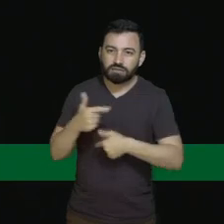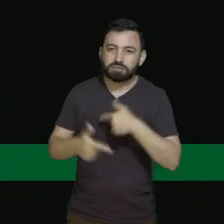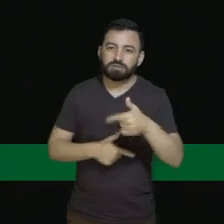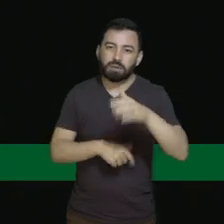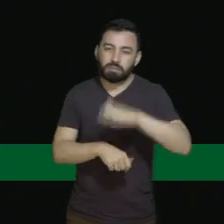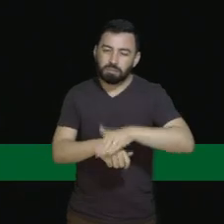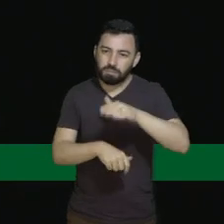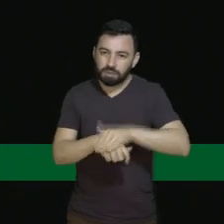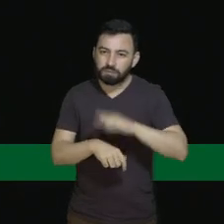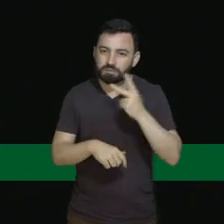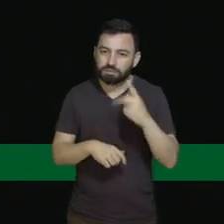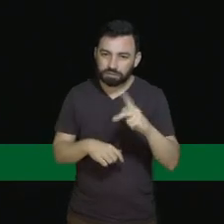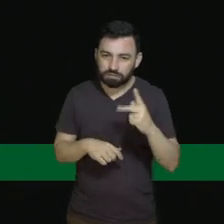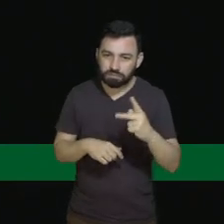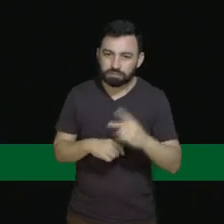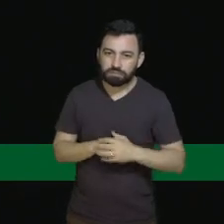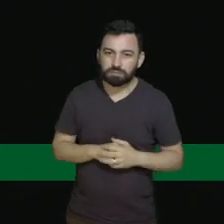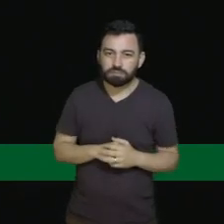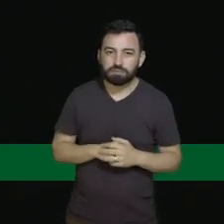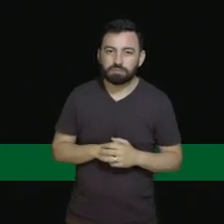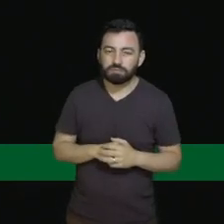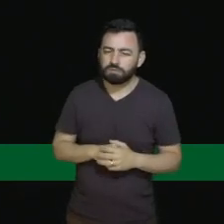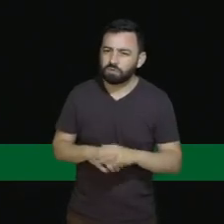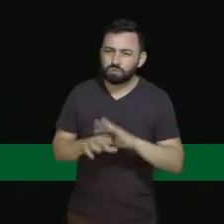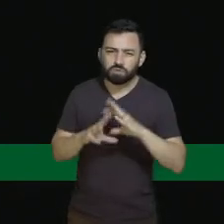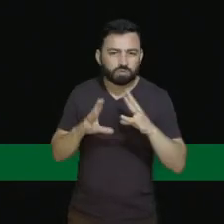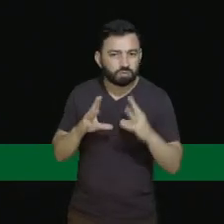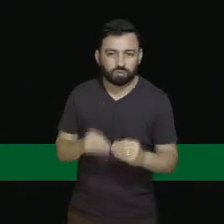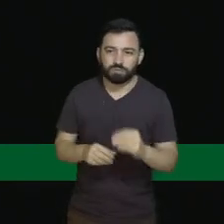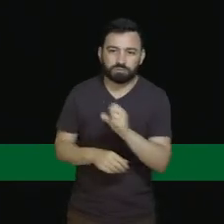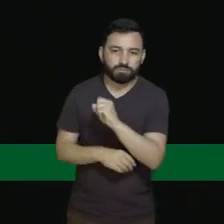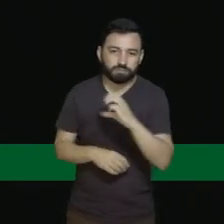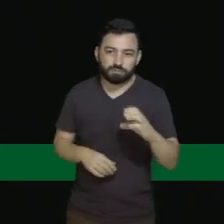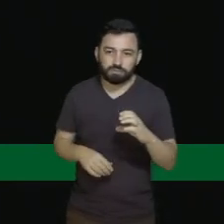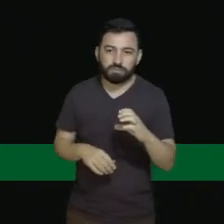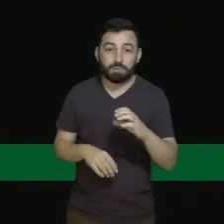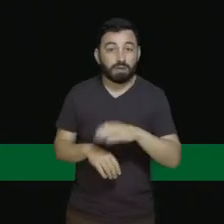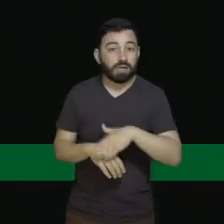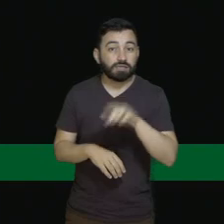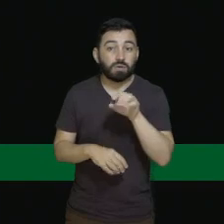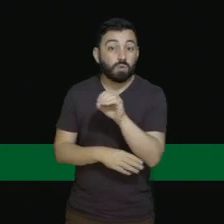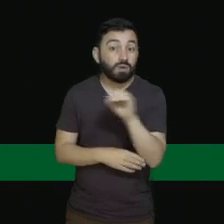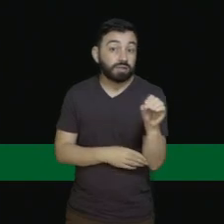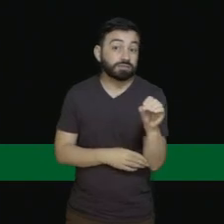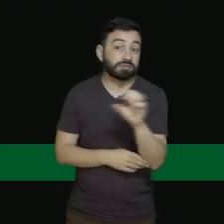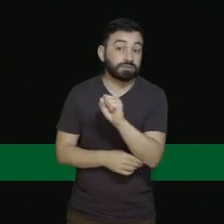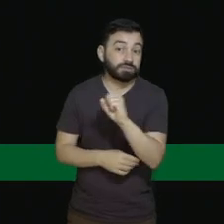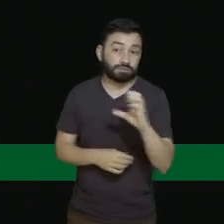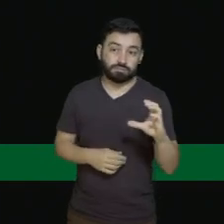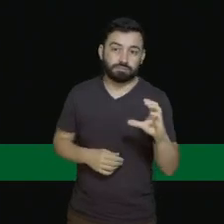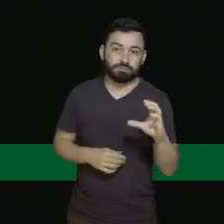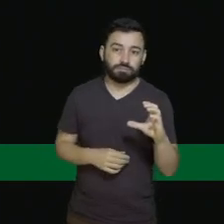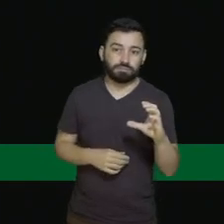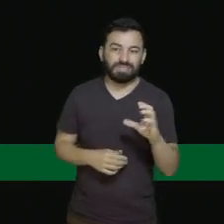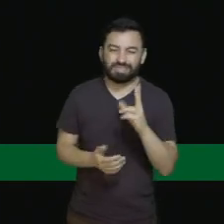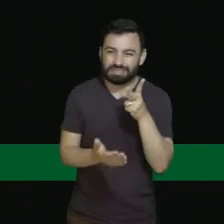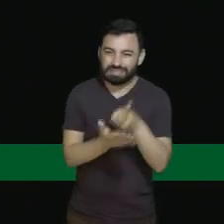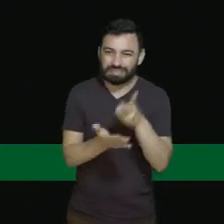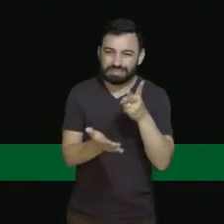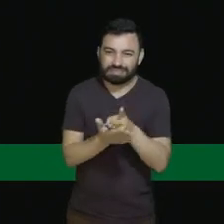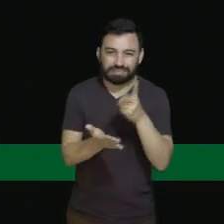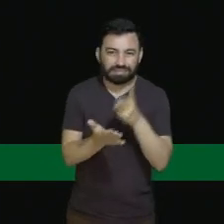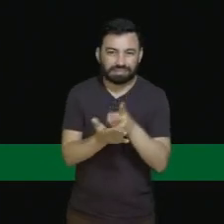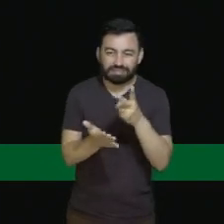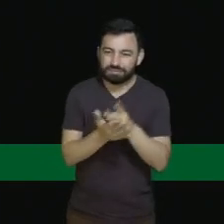realizando em toda Santa Catarina. Mas o Oeste de Santa Catarina sempre foi